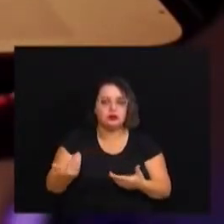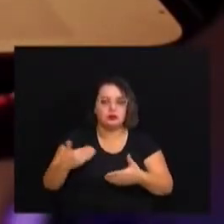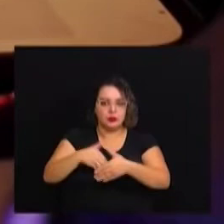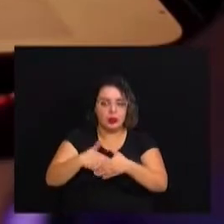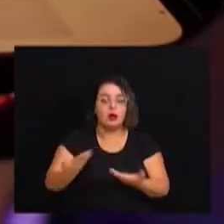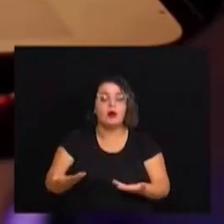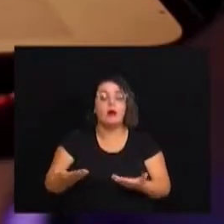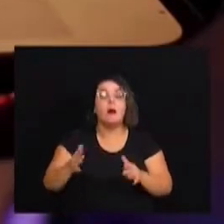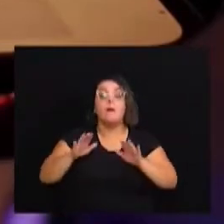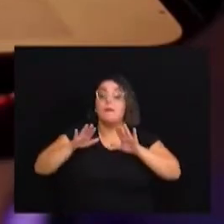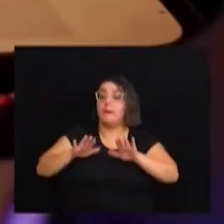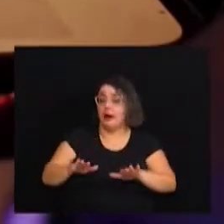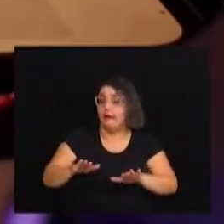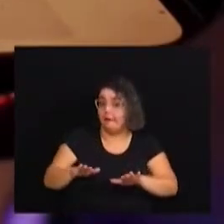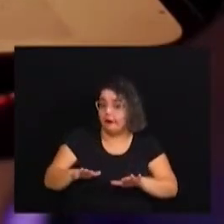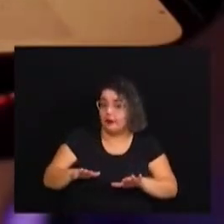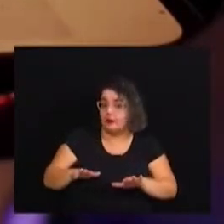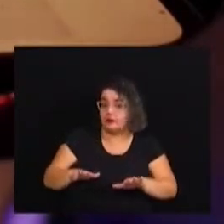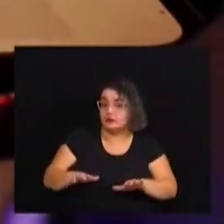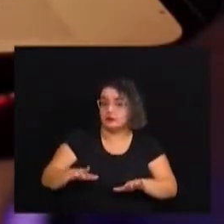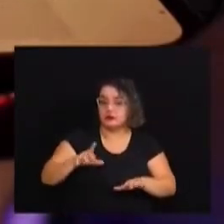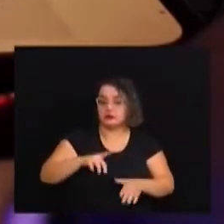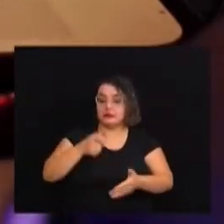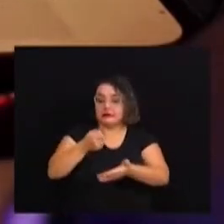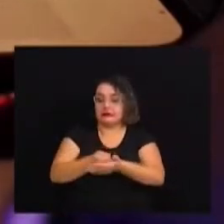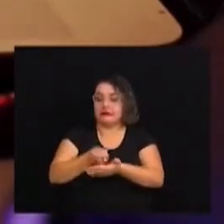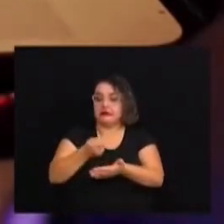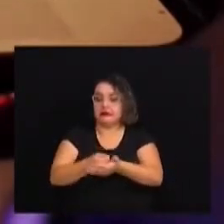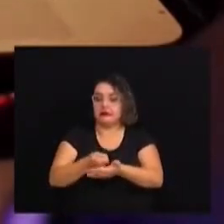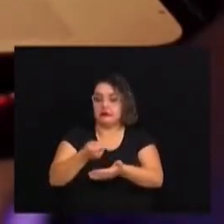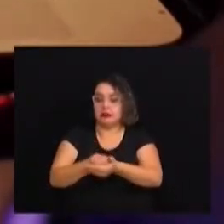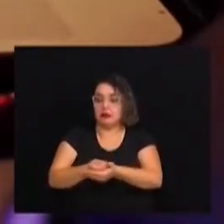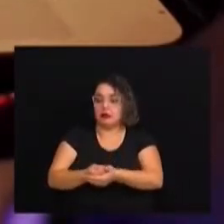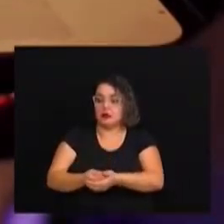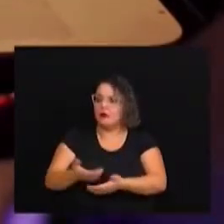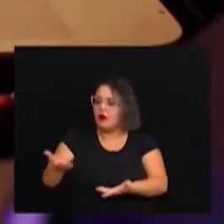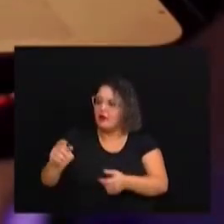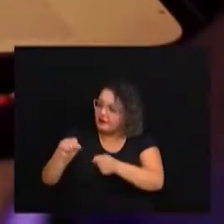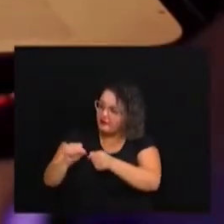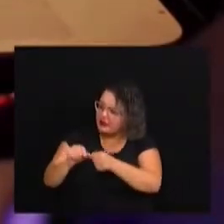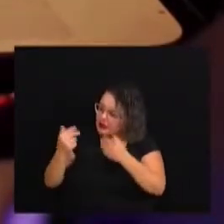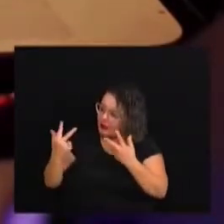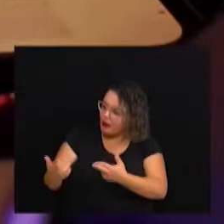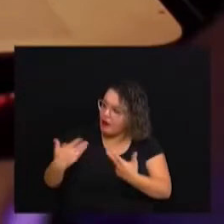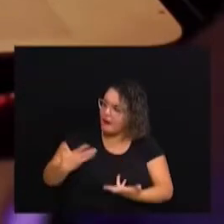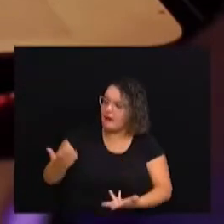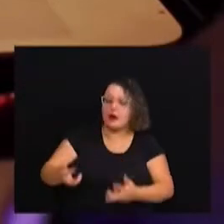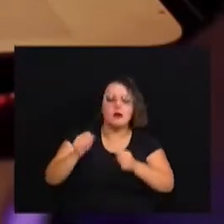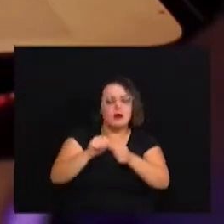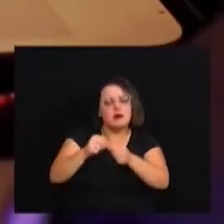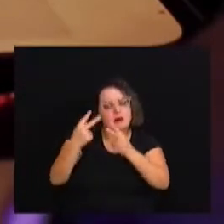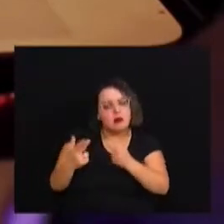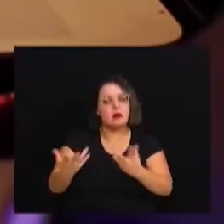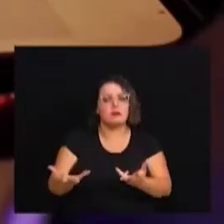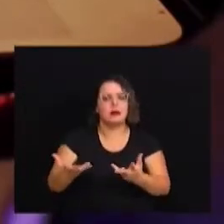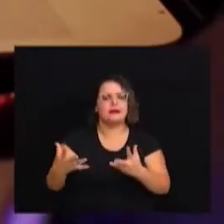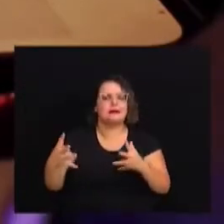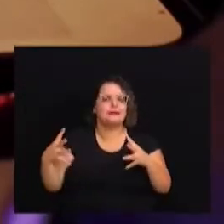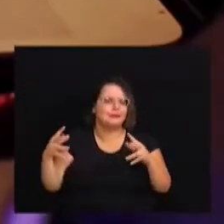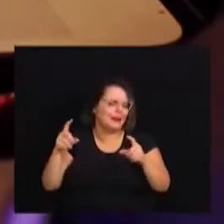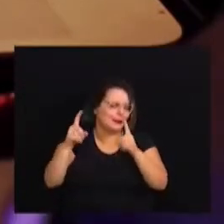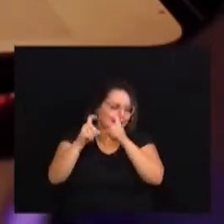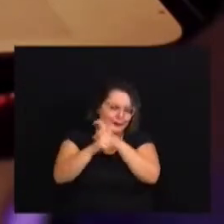deles, mas eles têm uma cobrança, então eles entram em conflito, em muito conflito com os